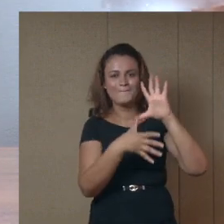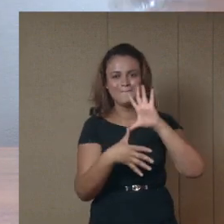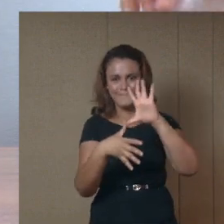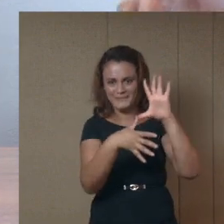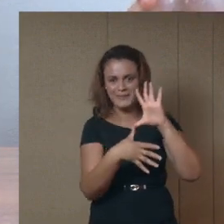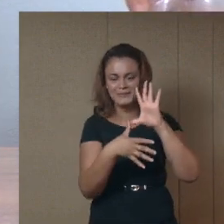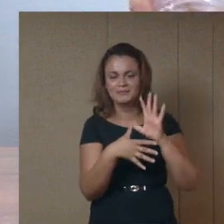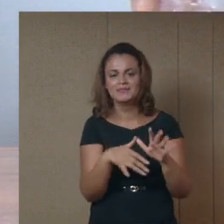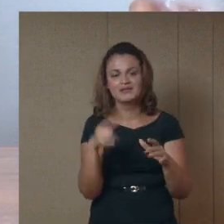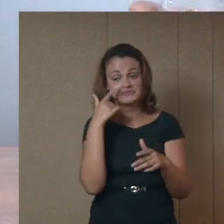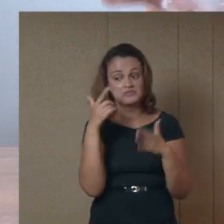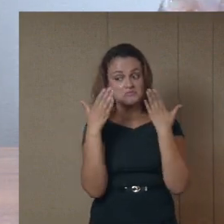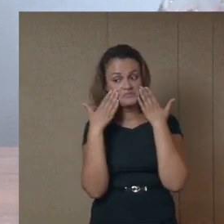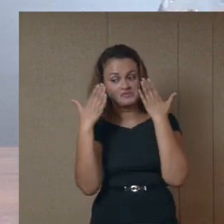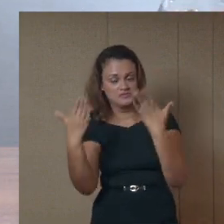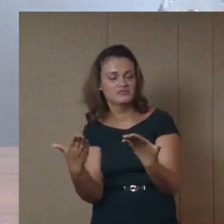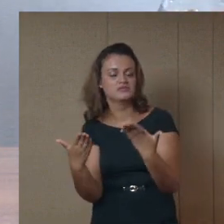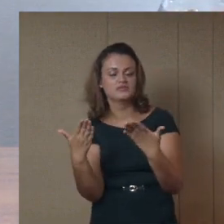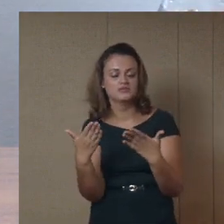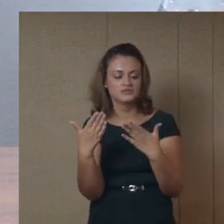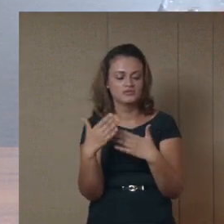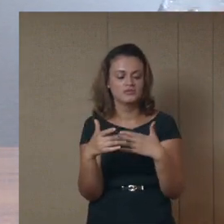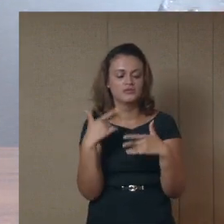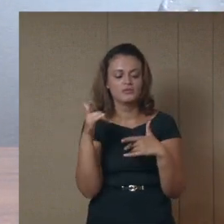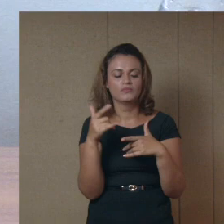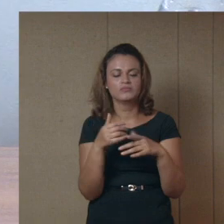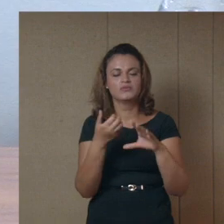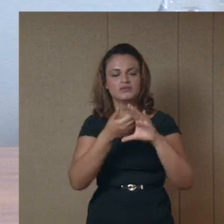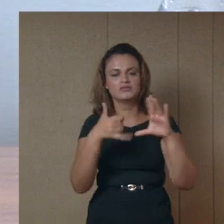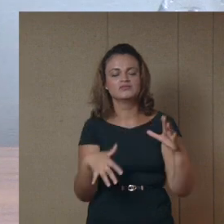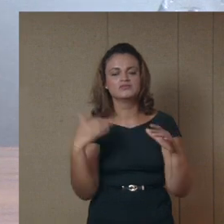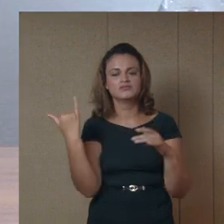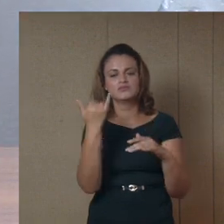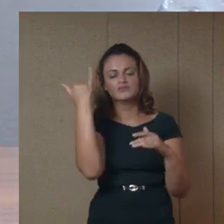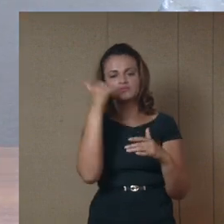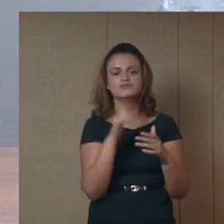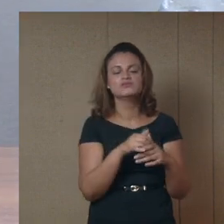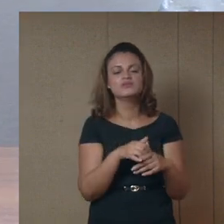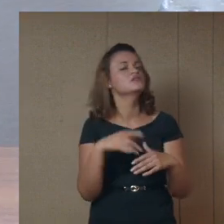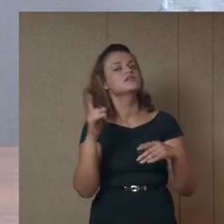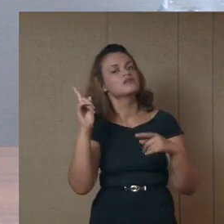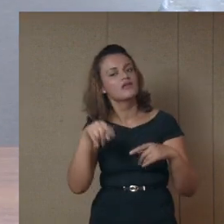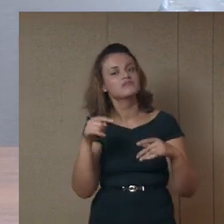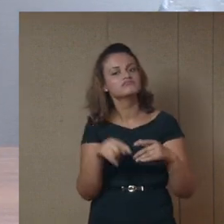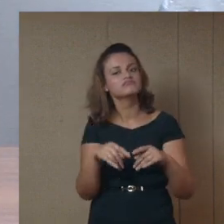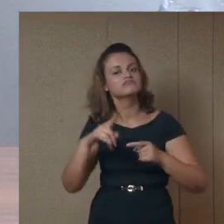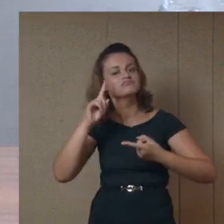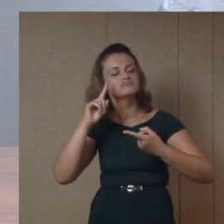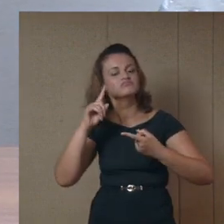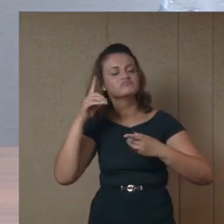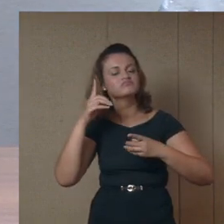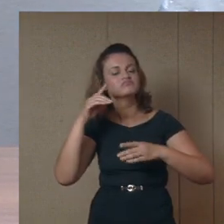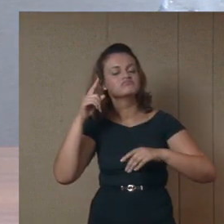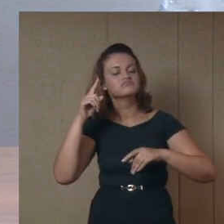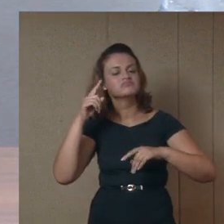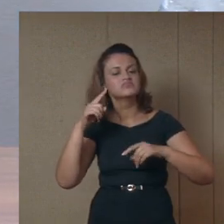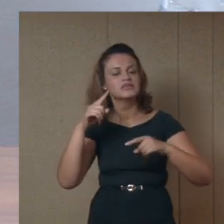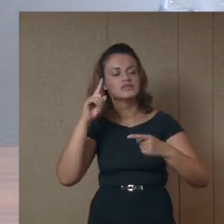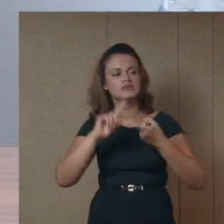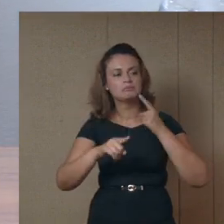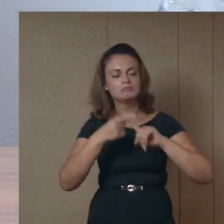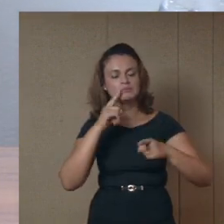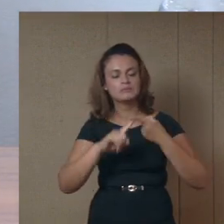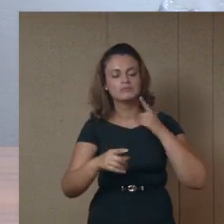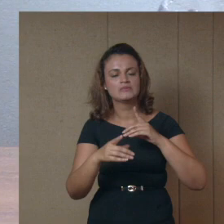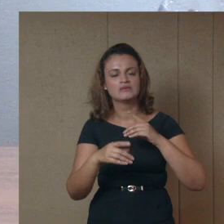mapas apresentou sobre aspectos importantes e que são objeto de debate no âmbito do